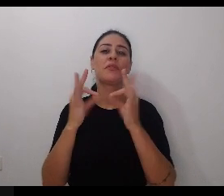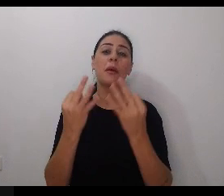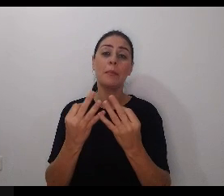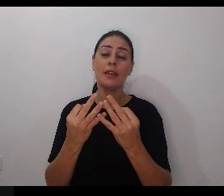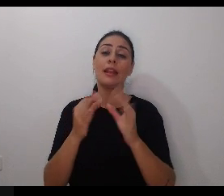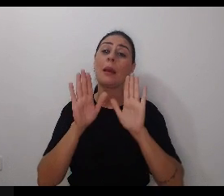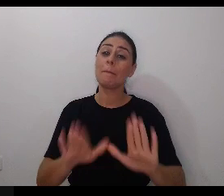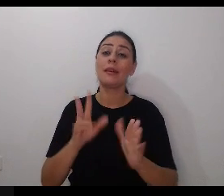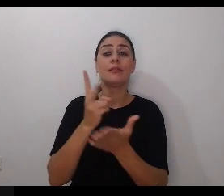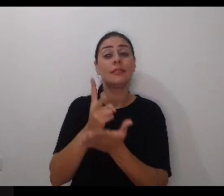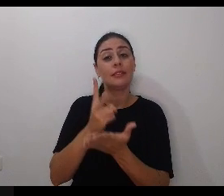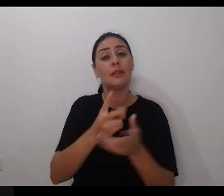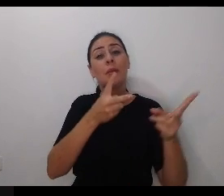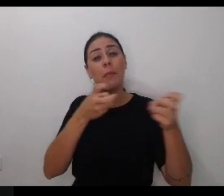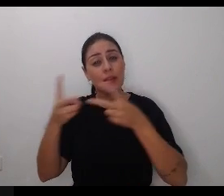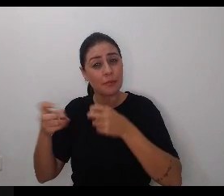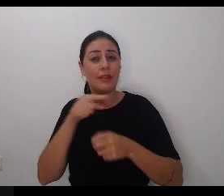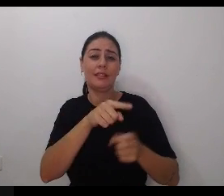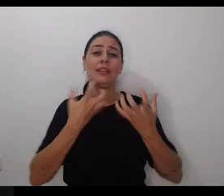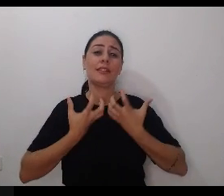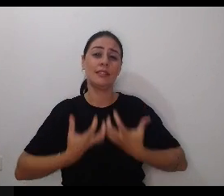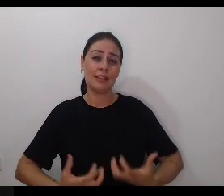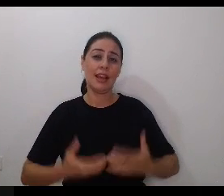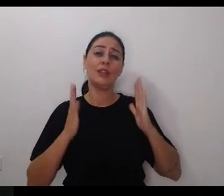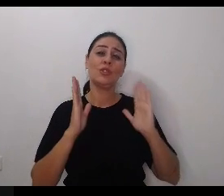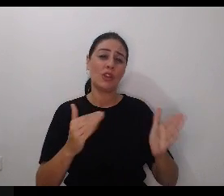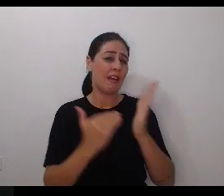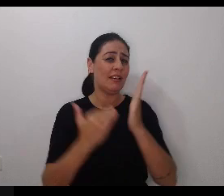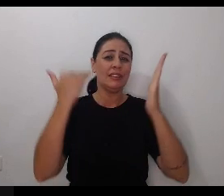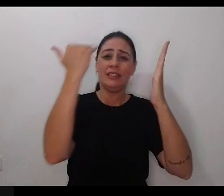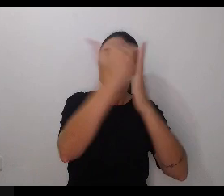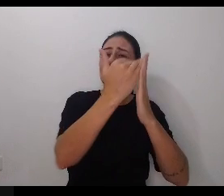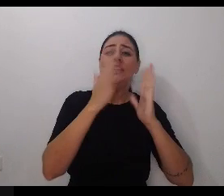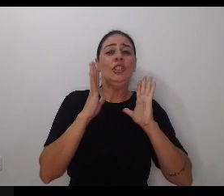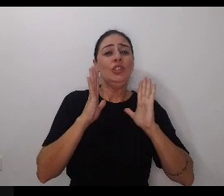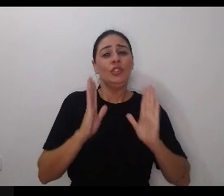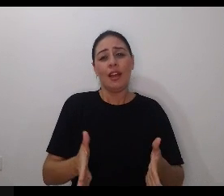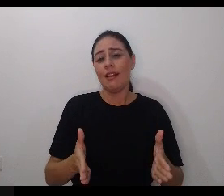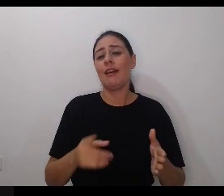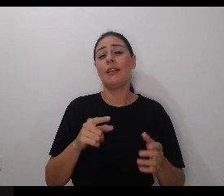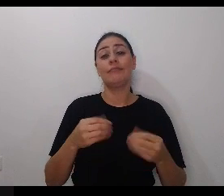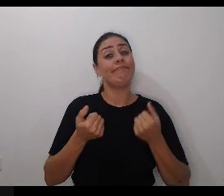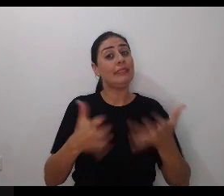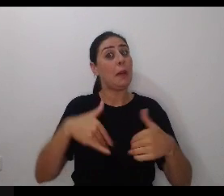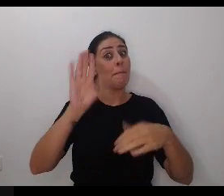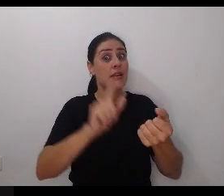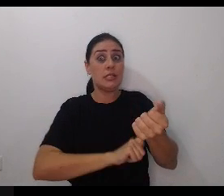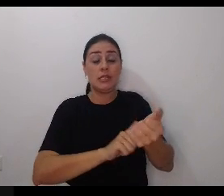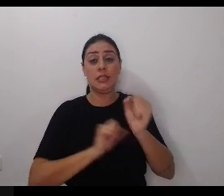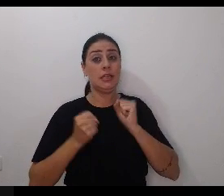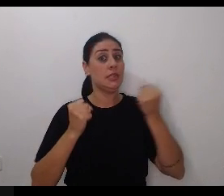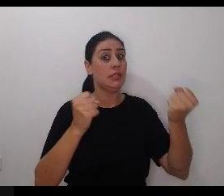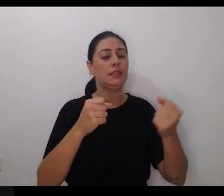atividades escolares, permitir a manutenção desses vínculos com a família, mas sempre observando esses sinais de cansaço na criança,